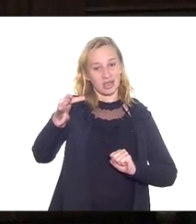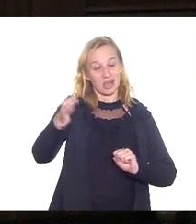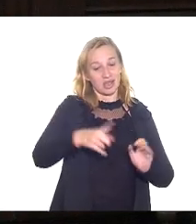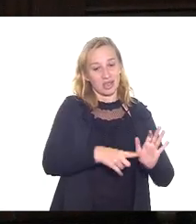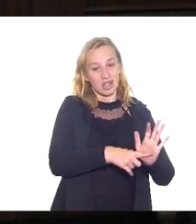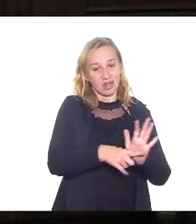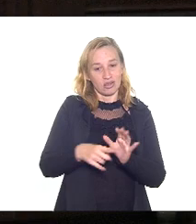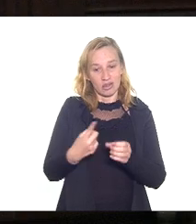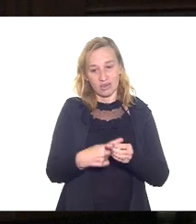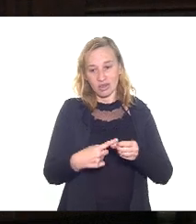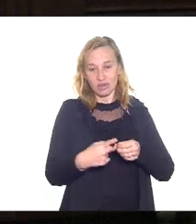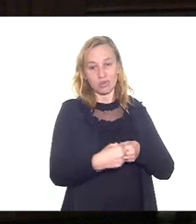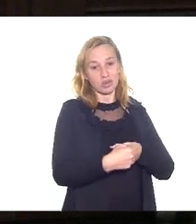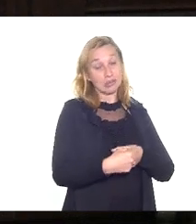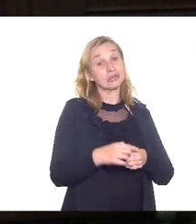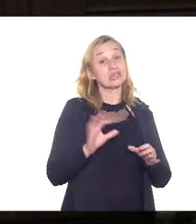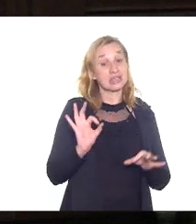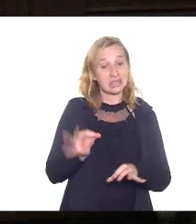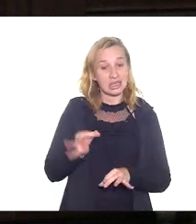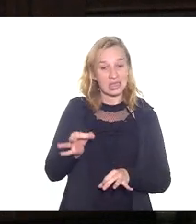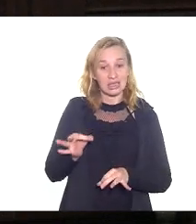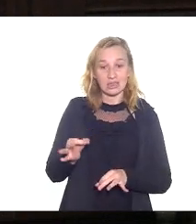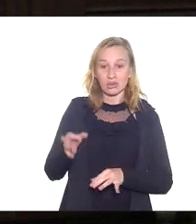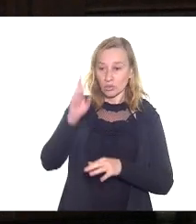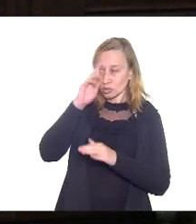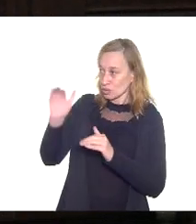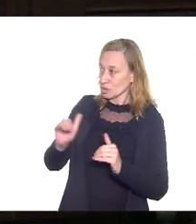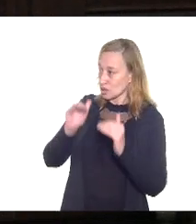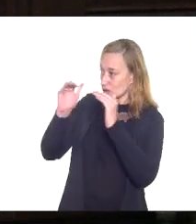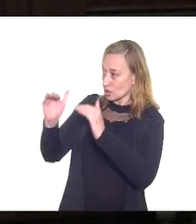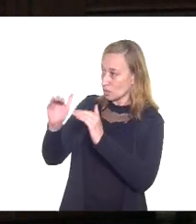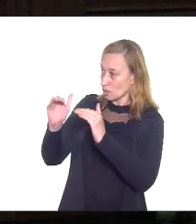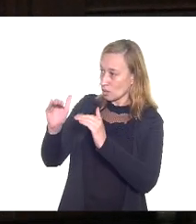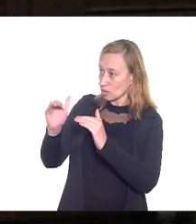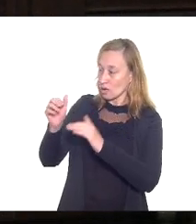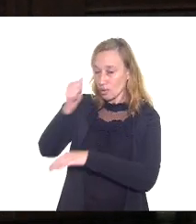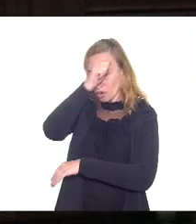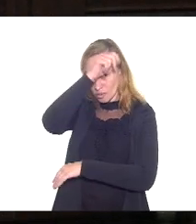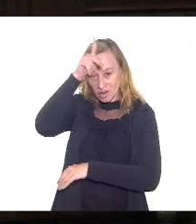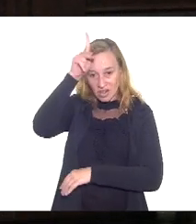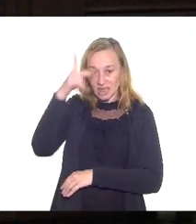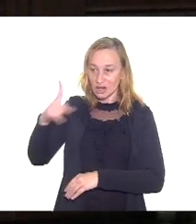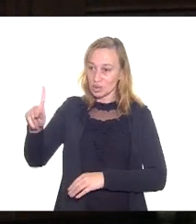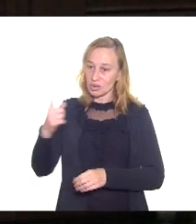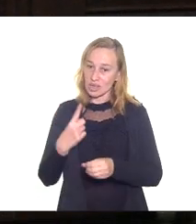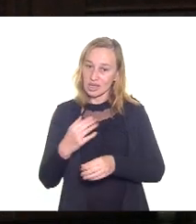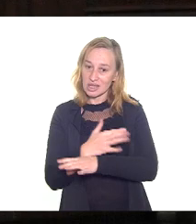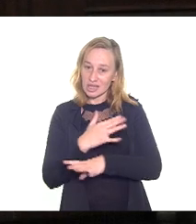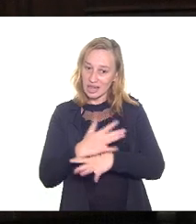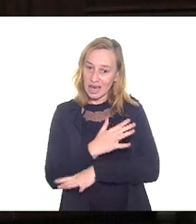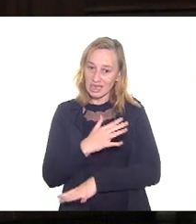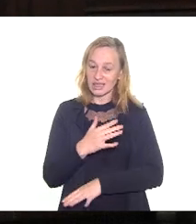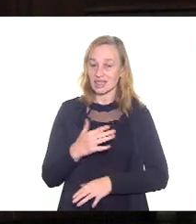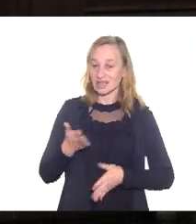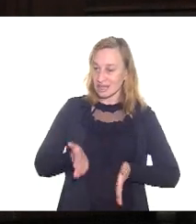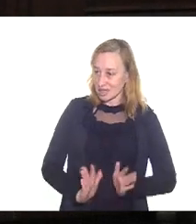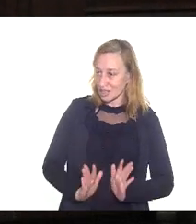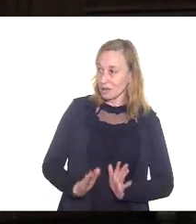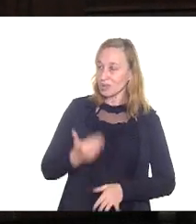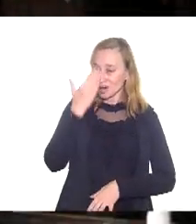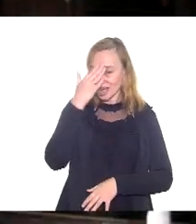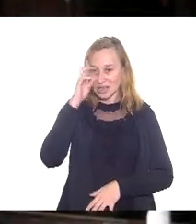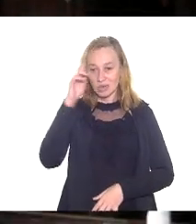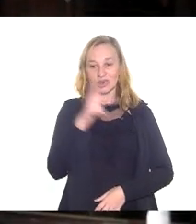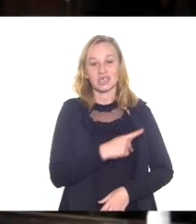municípios, enquanto, inclusive, quando Vossa Excelência for prefeito da sua cidade natal. Muito obrigado, senhor